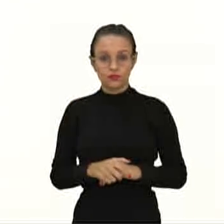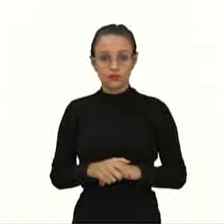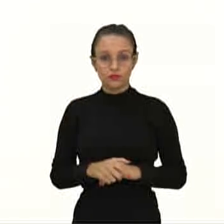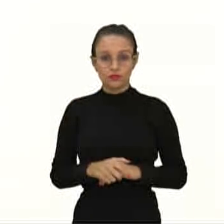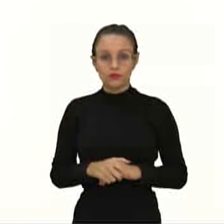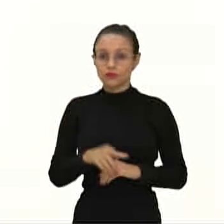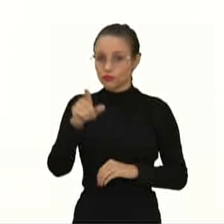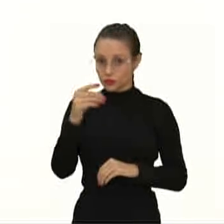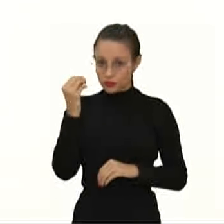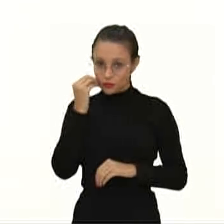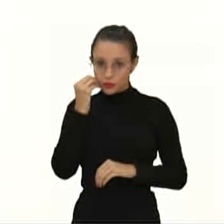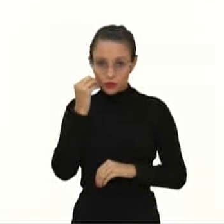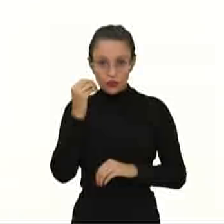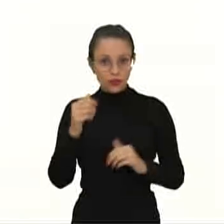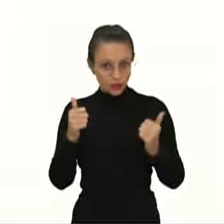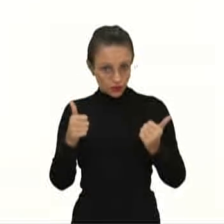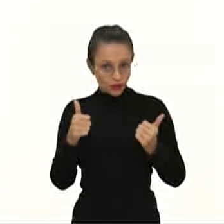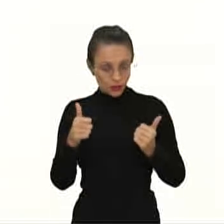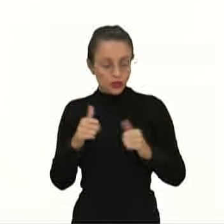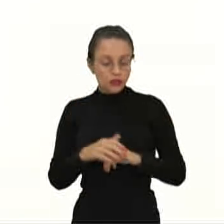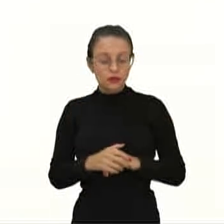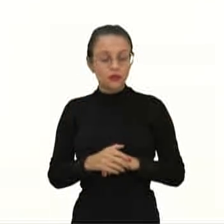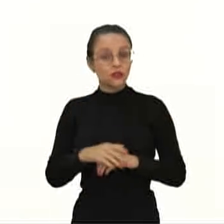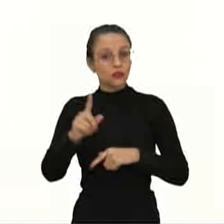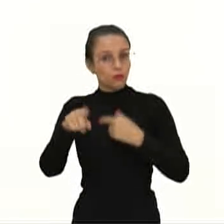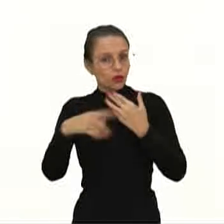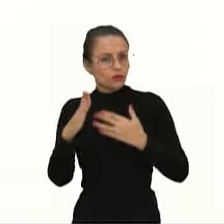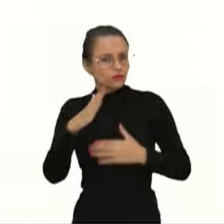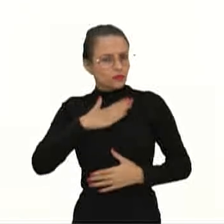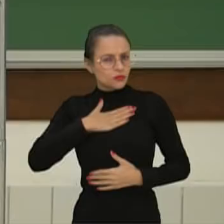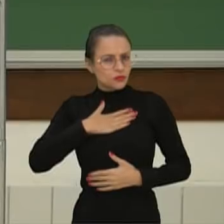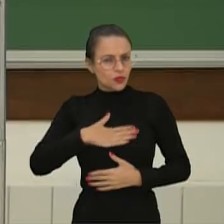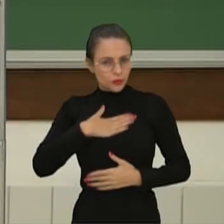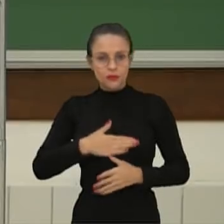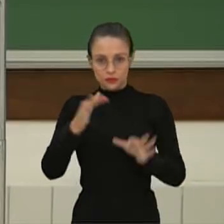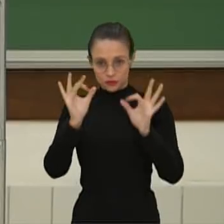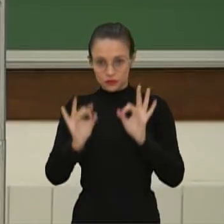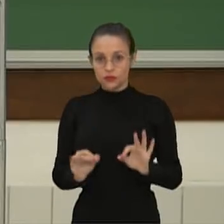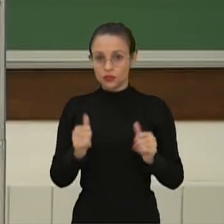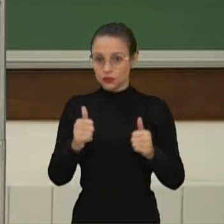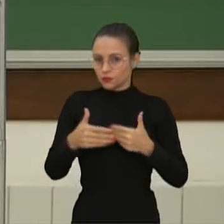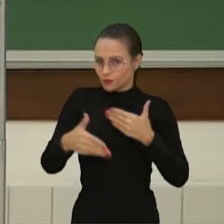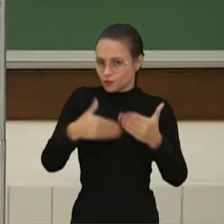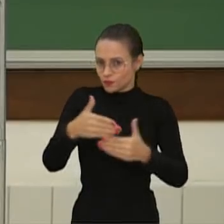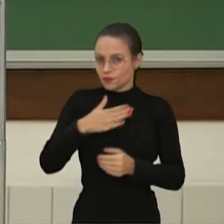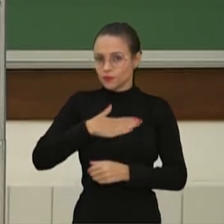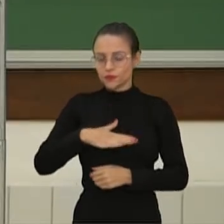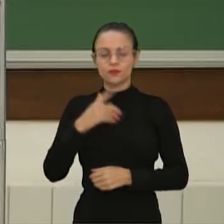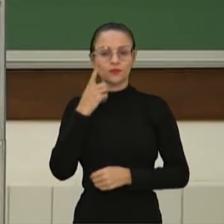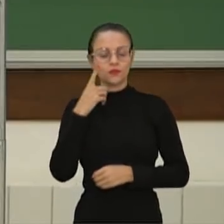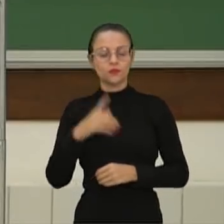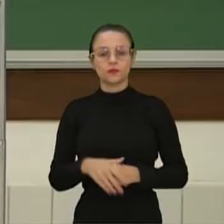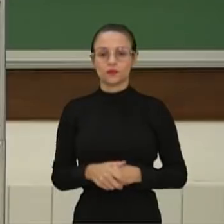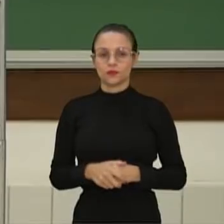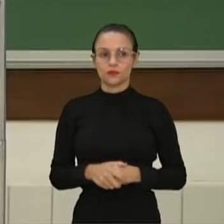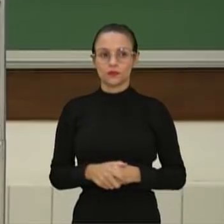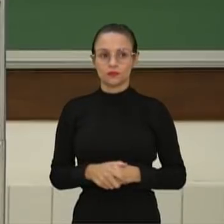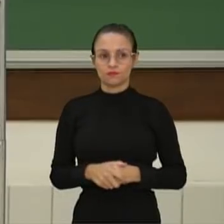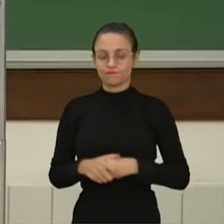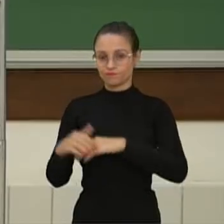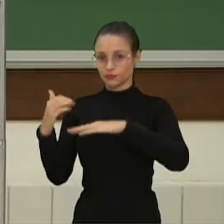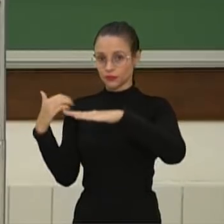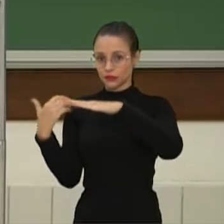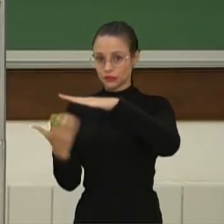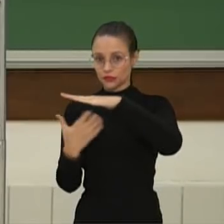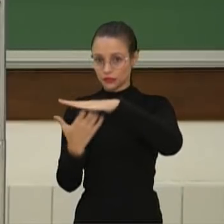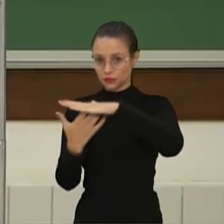E vocês vão tentar depois, tá? E a gente vai retomar devagar, certo? Vamos devagar. Vamos lá. Uma